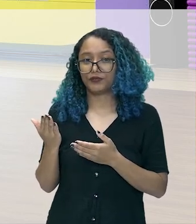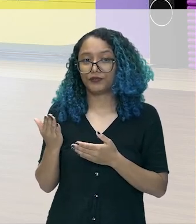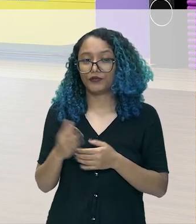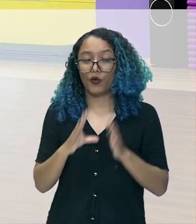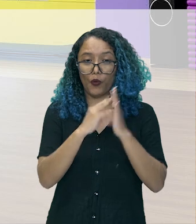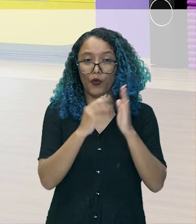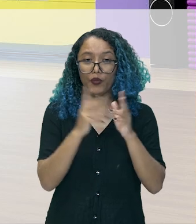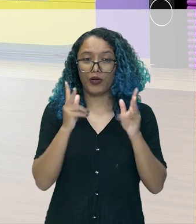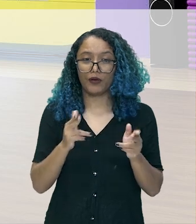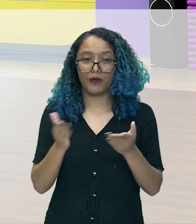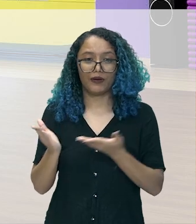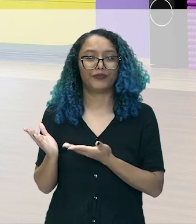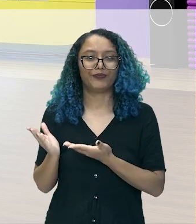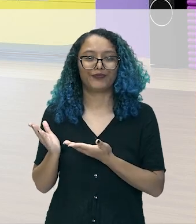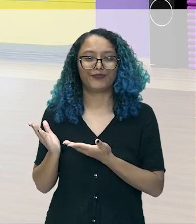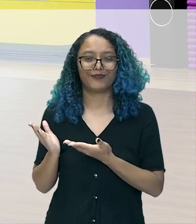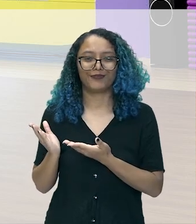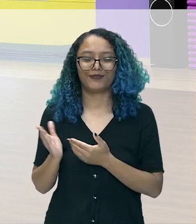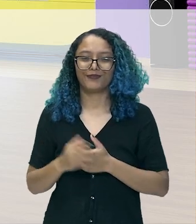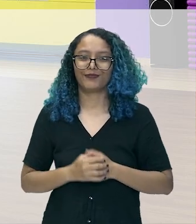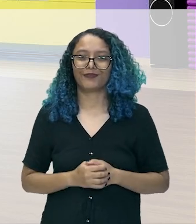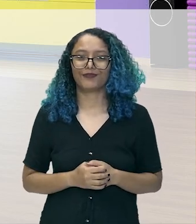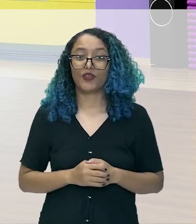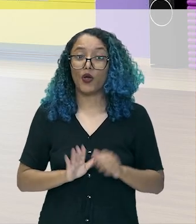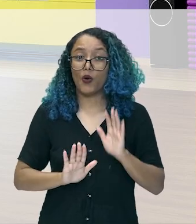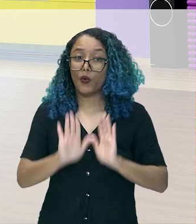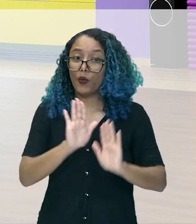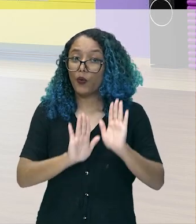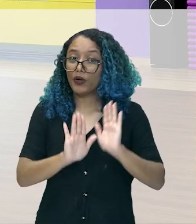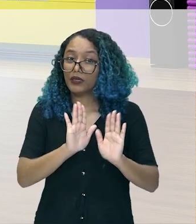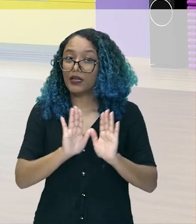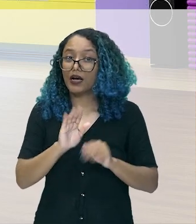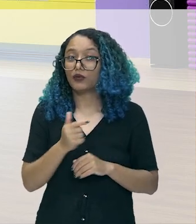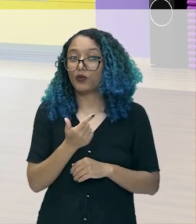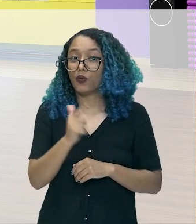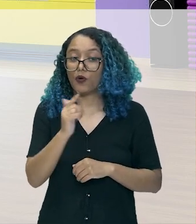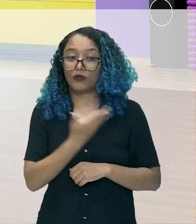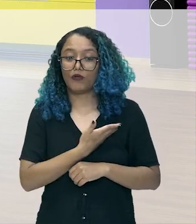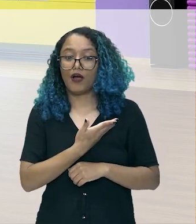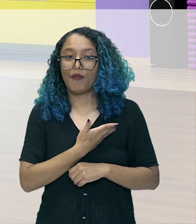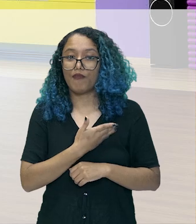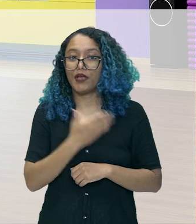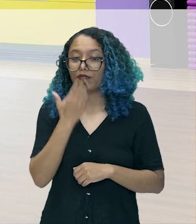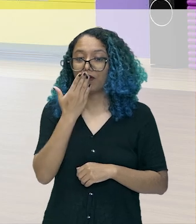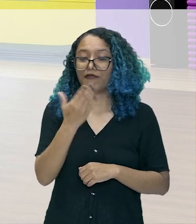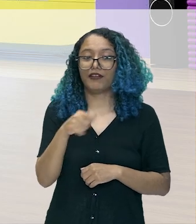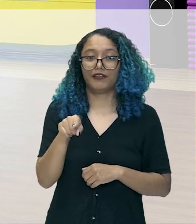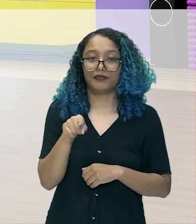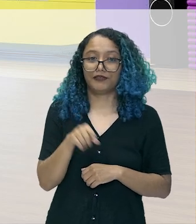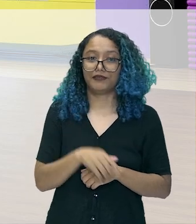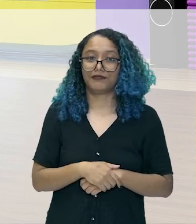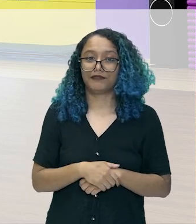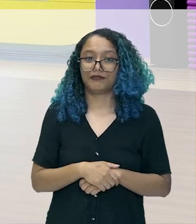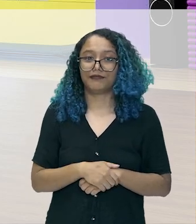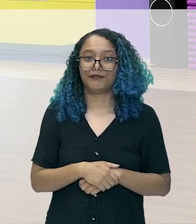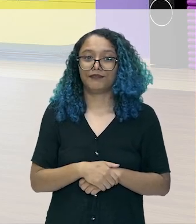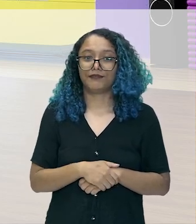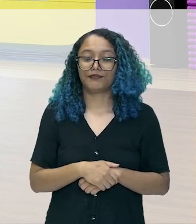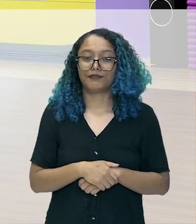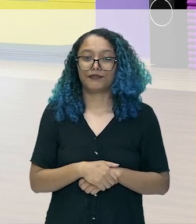6, 7, 8. De novo. 1, 2, 3, 4, 5,